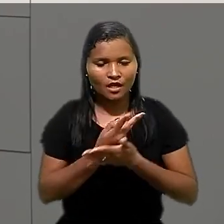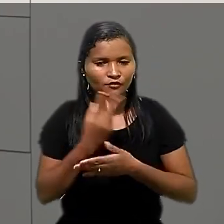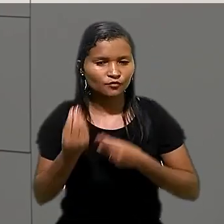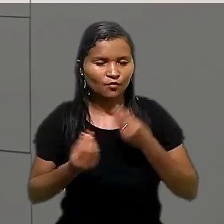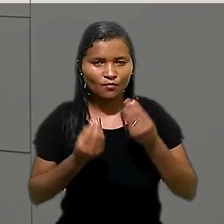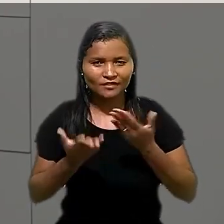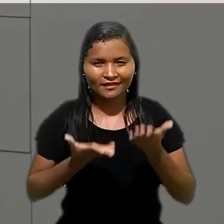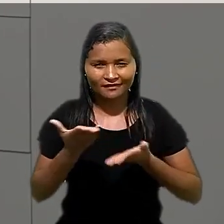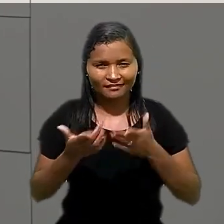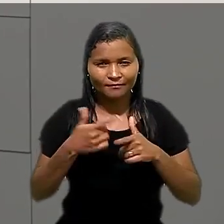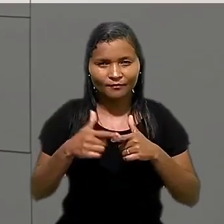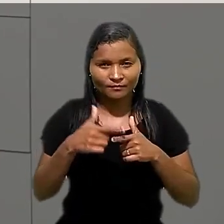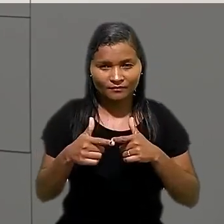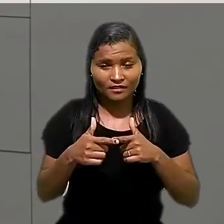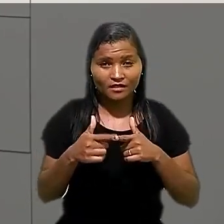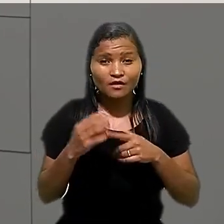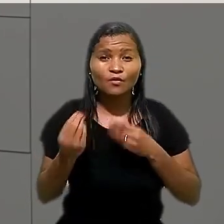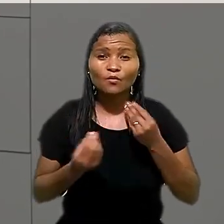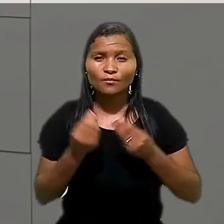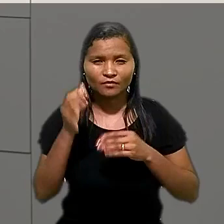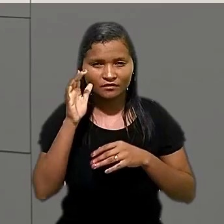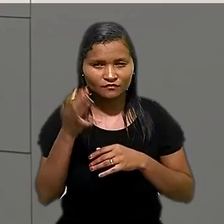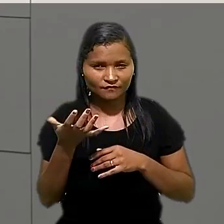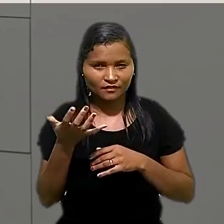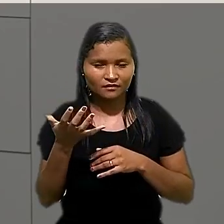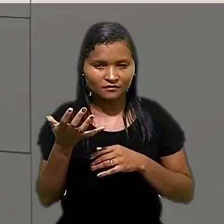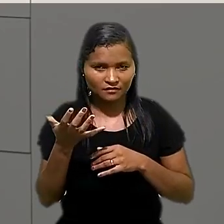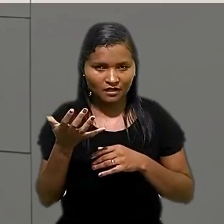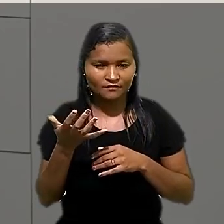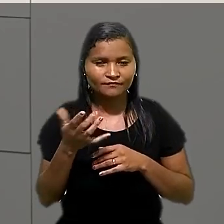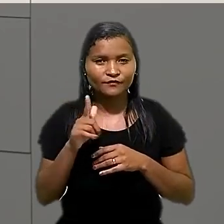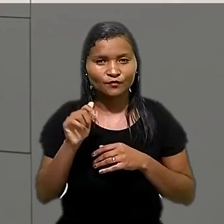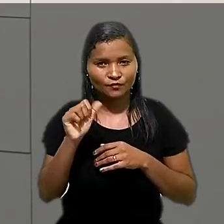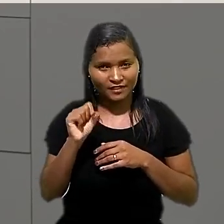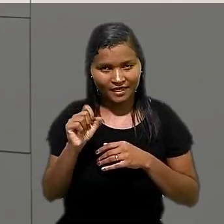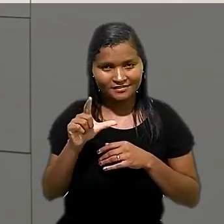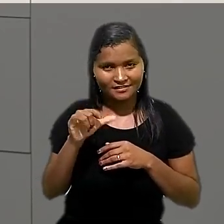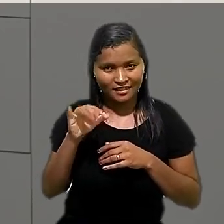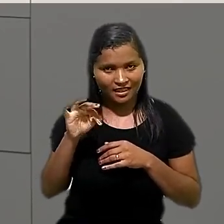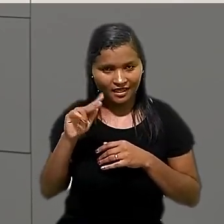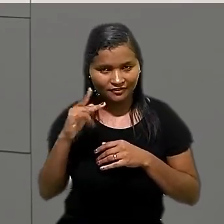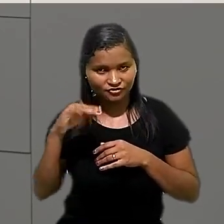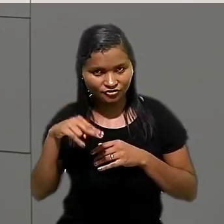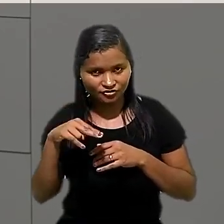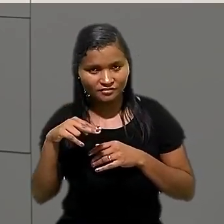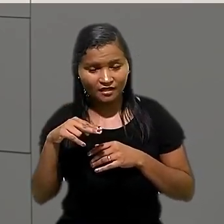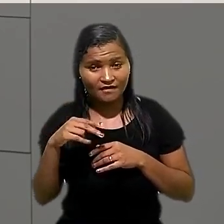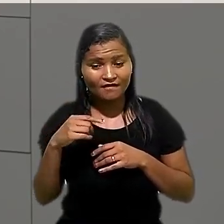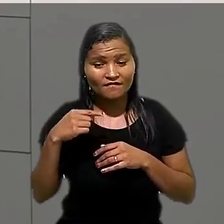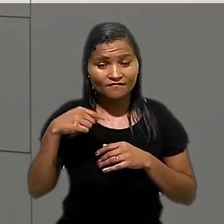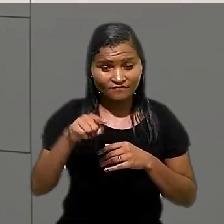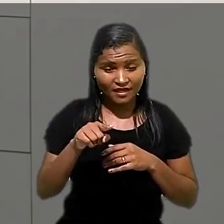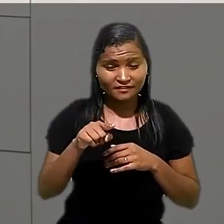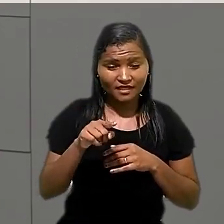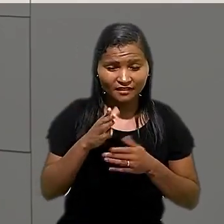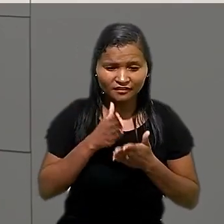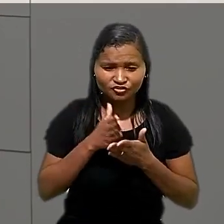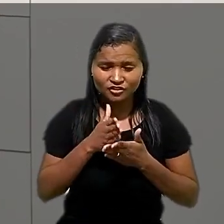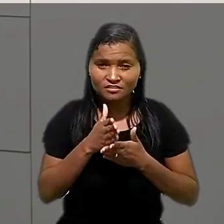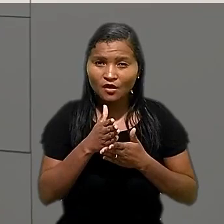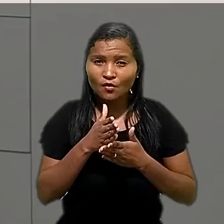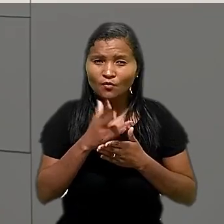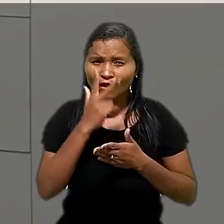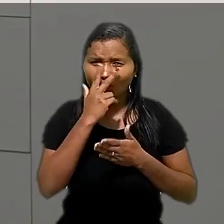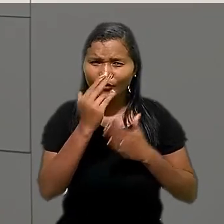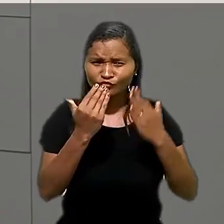que a gente vai lidar com esse problema qual que vai ser a resolução que o Gas Light ele vai na direção de começar